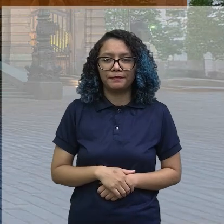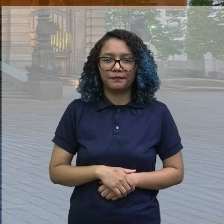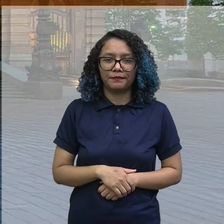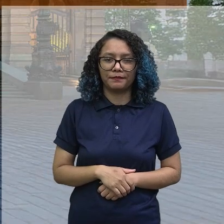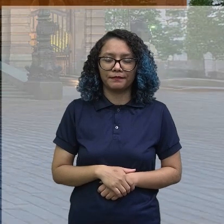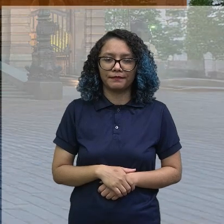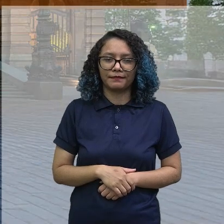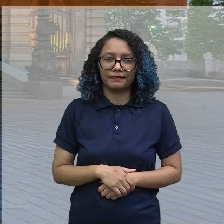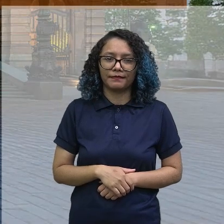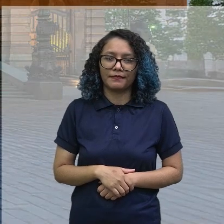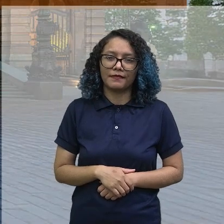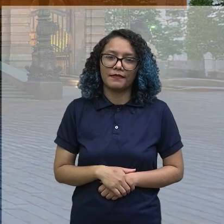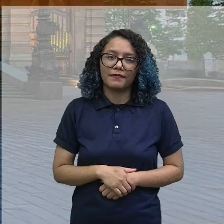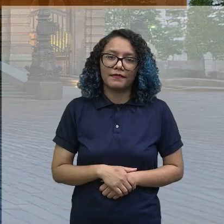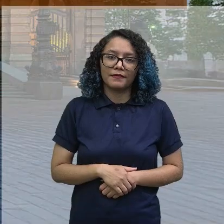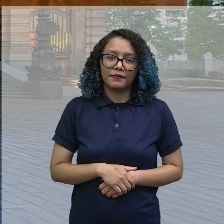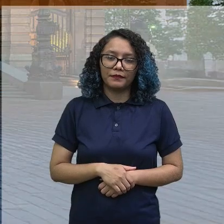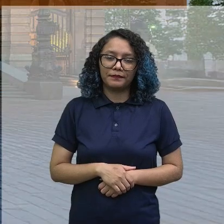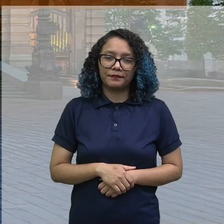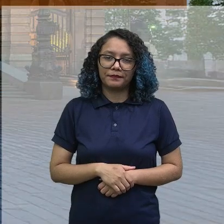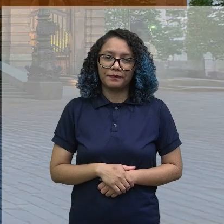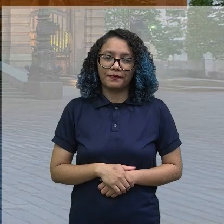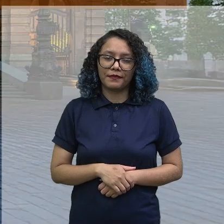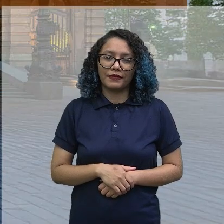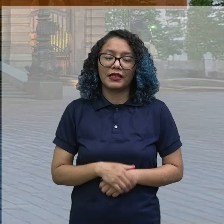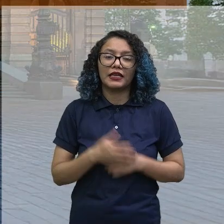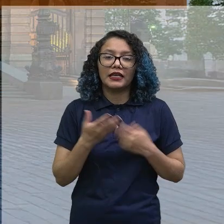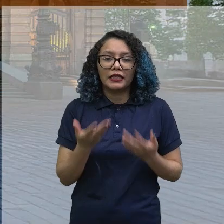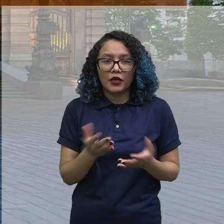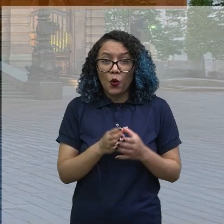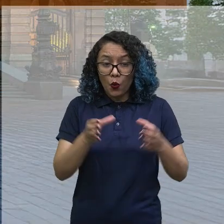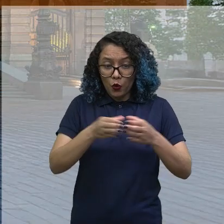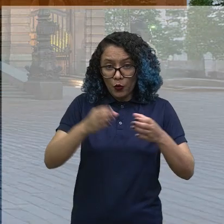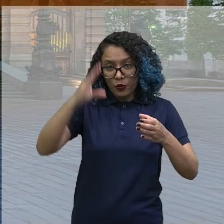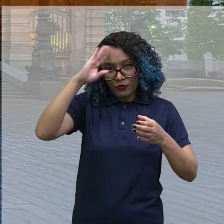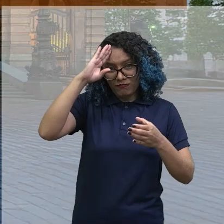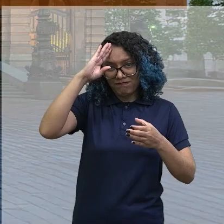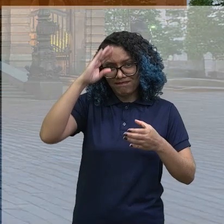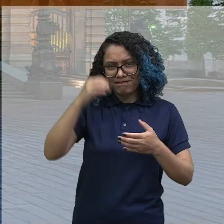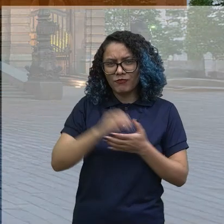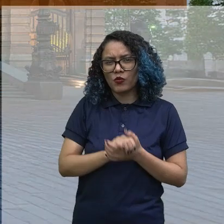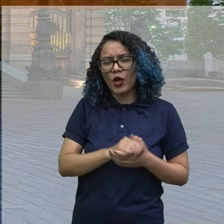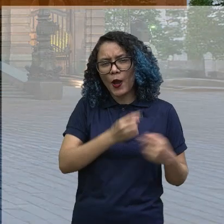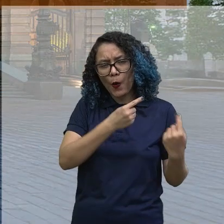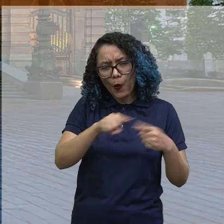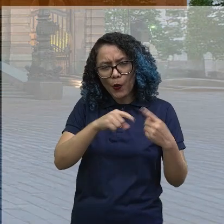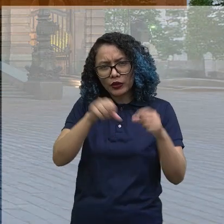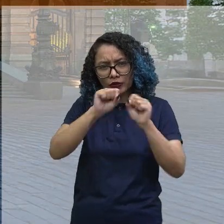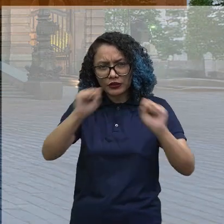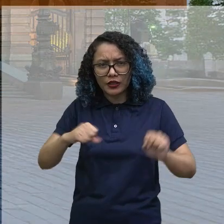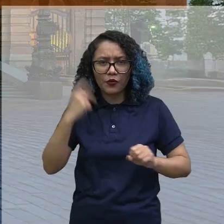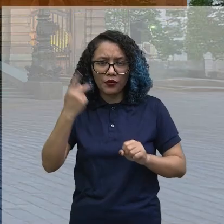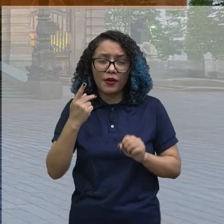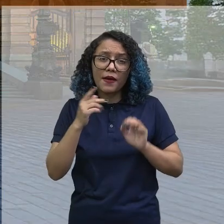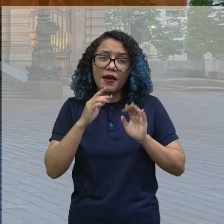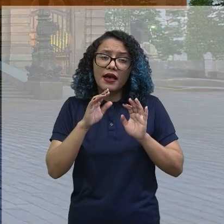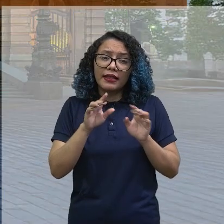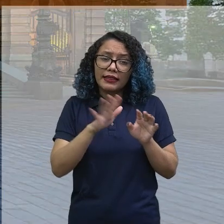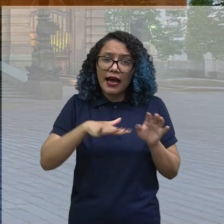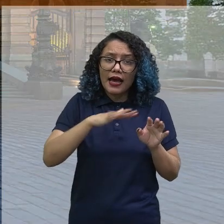1922. Então, enquanto os tenentes protestavam contra o sistema político, no campo da